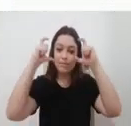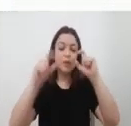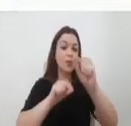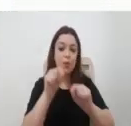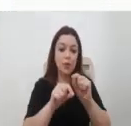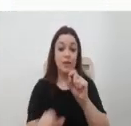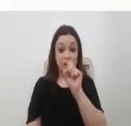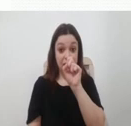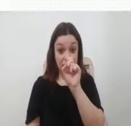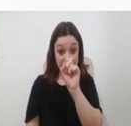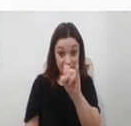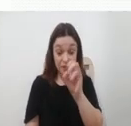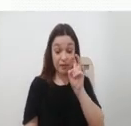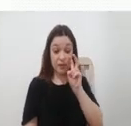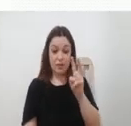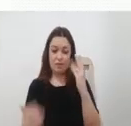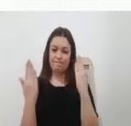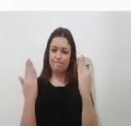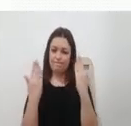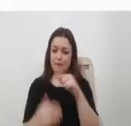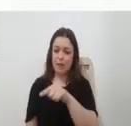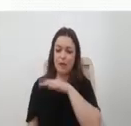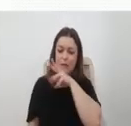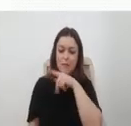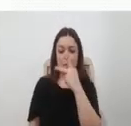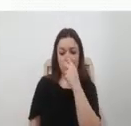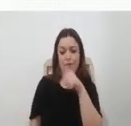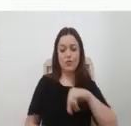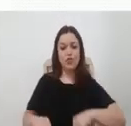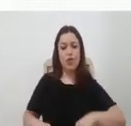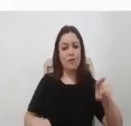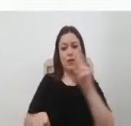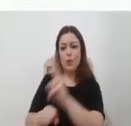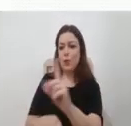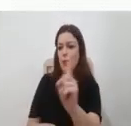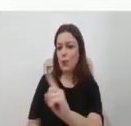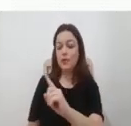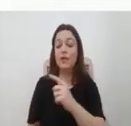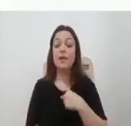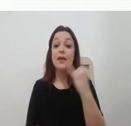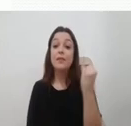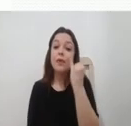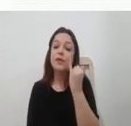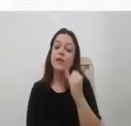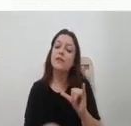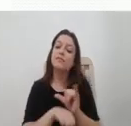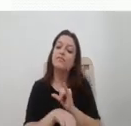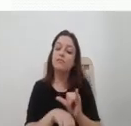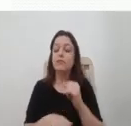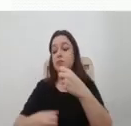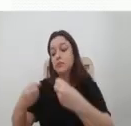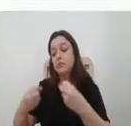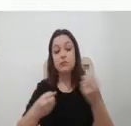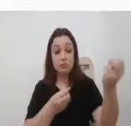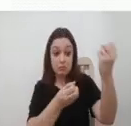importante, se a gente desconfia de uma situação de maus tratos, a gente pedir para a pessoa